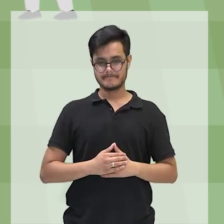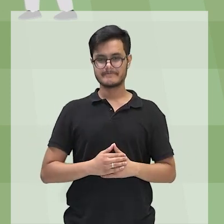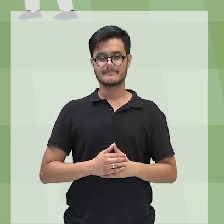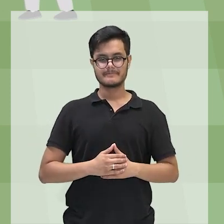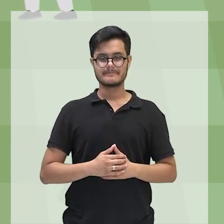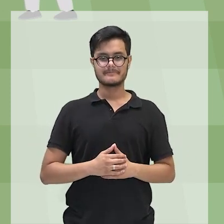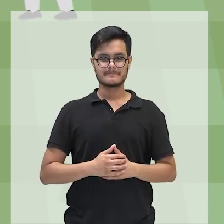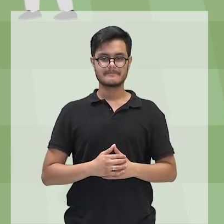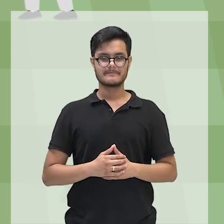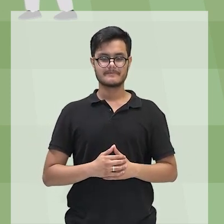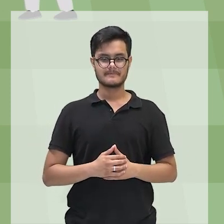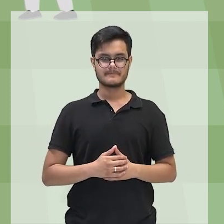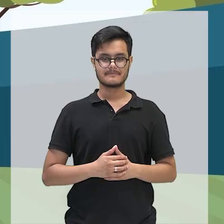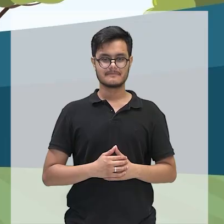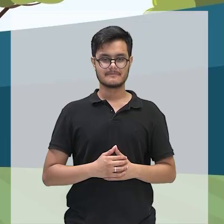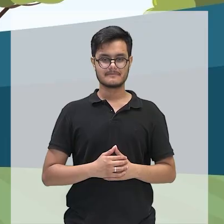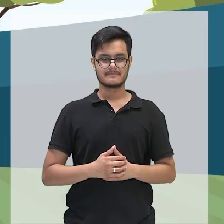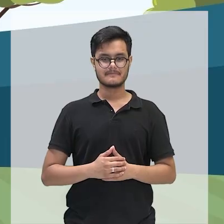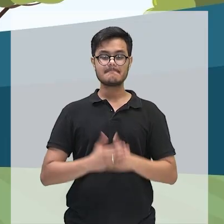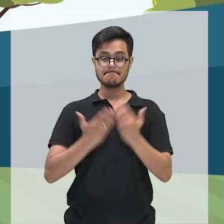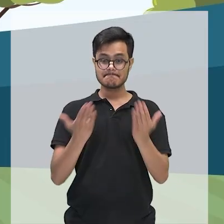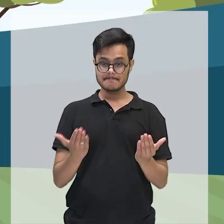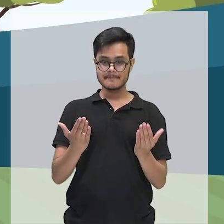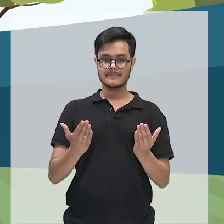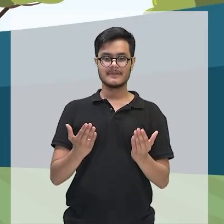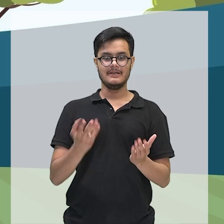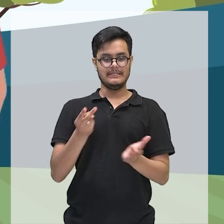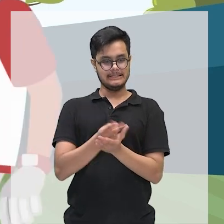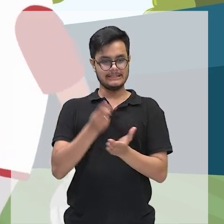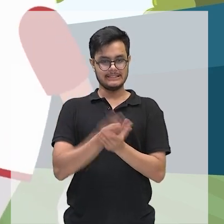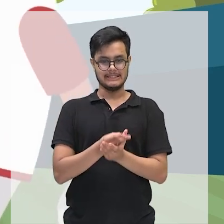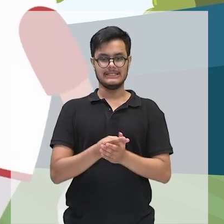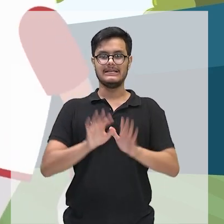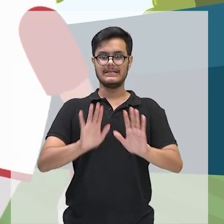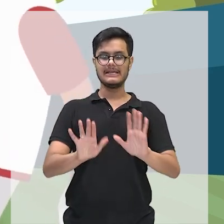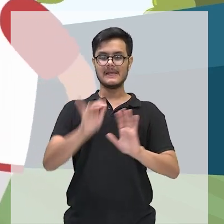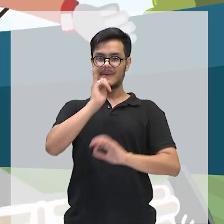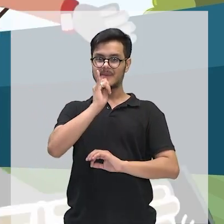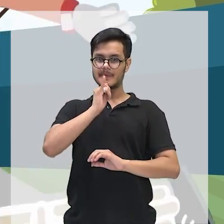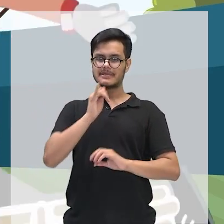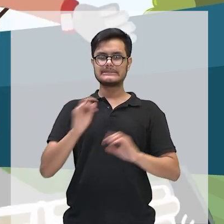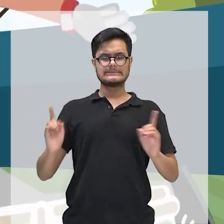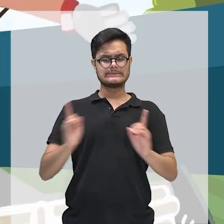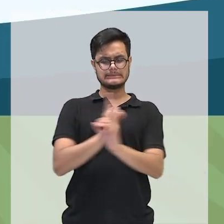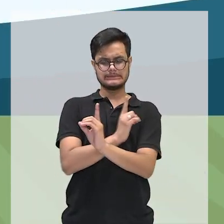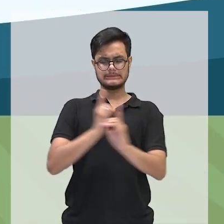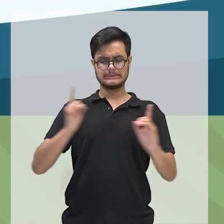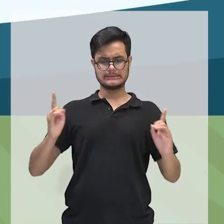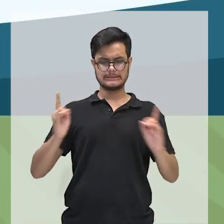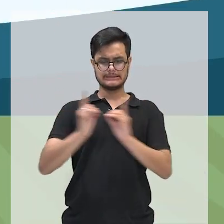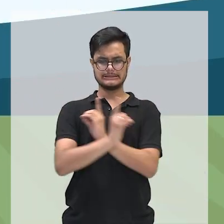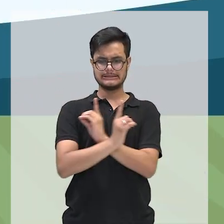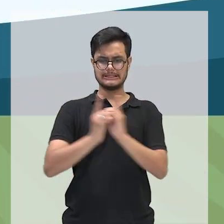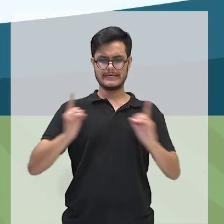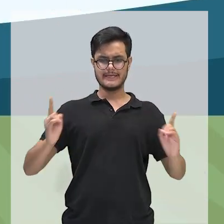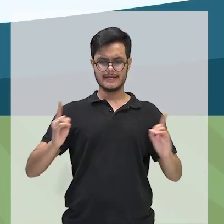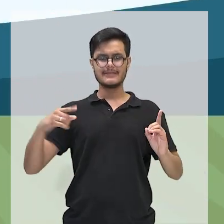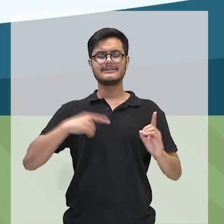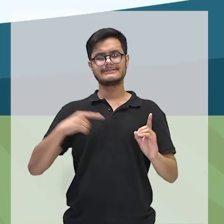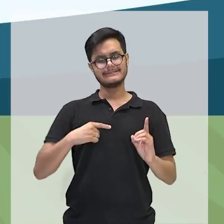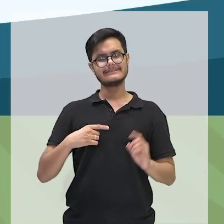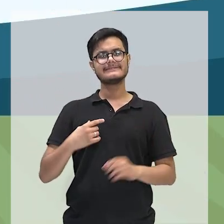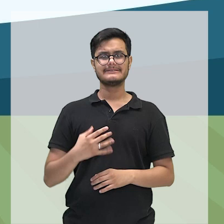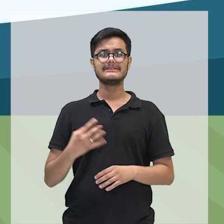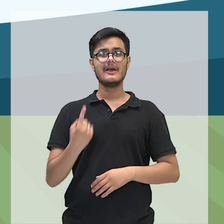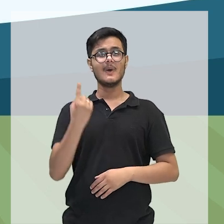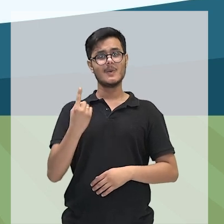não rebatedor, tá? E cada volta que ele dá, cada troca que ele faz, eles marcam um